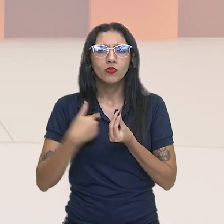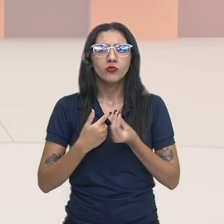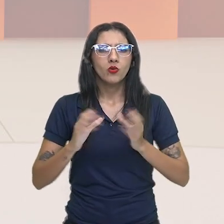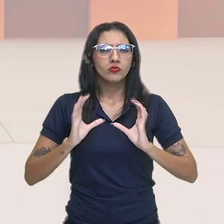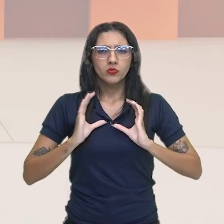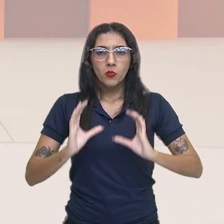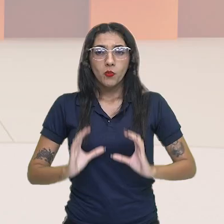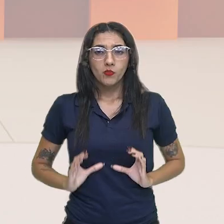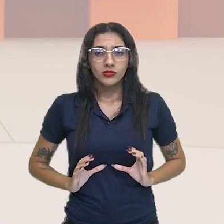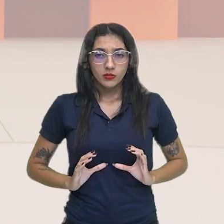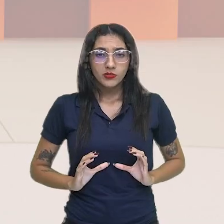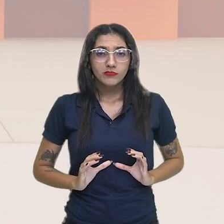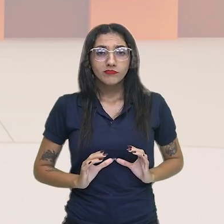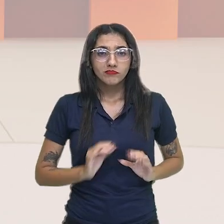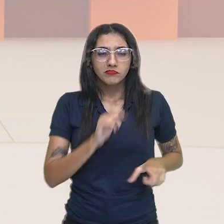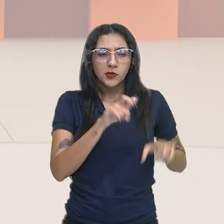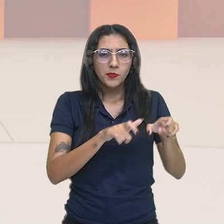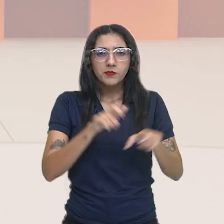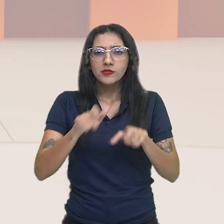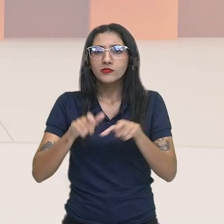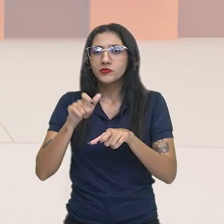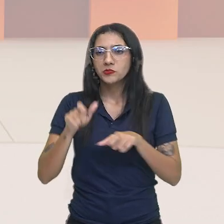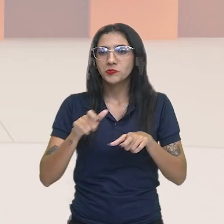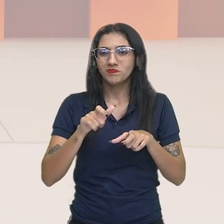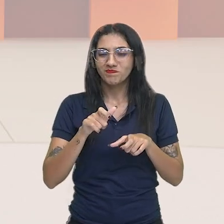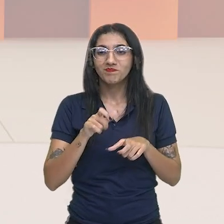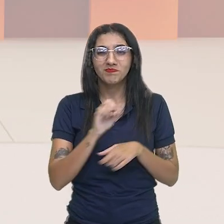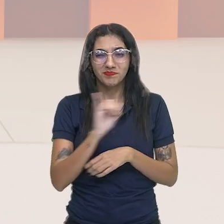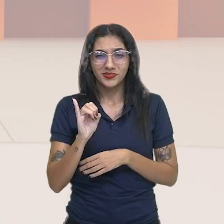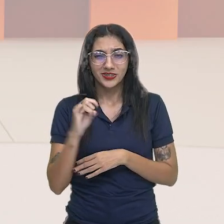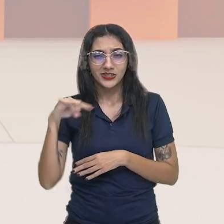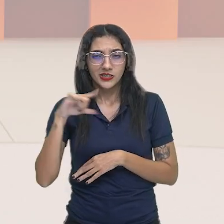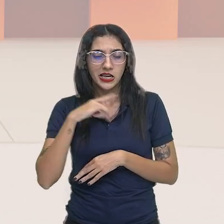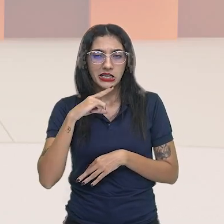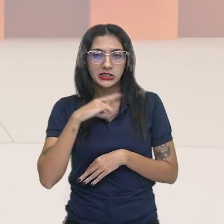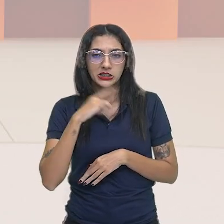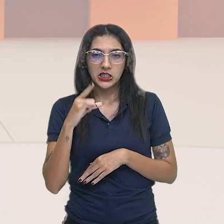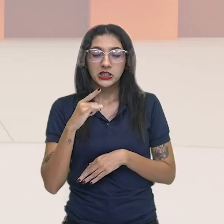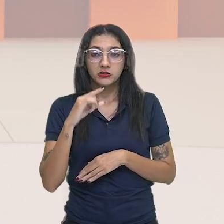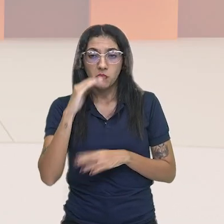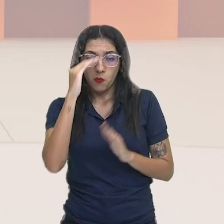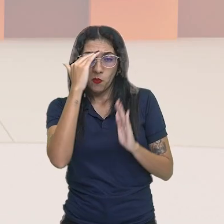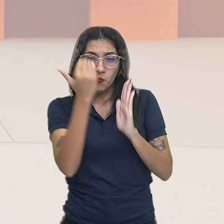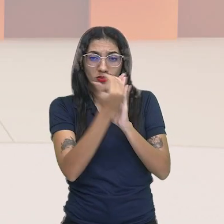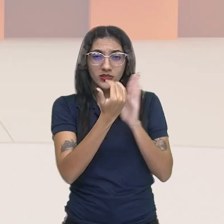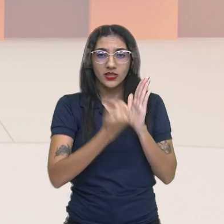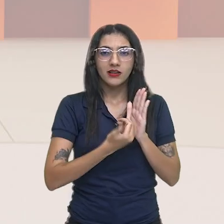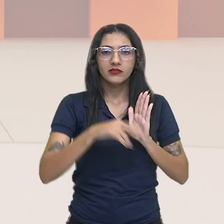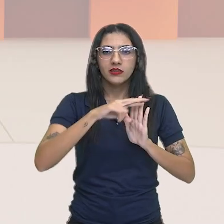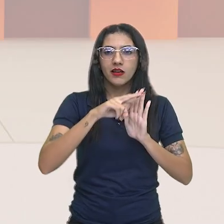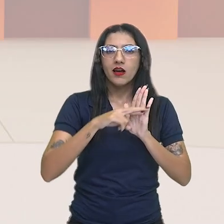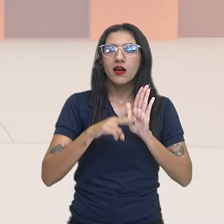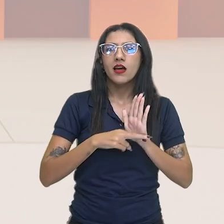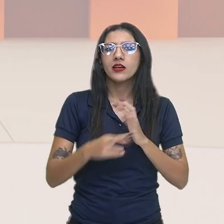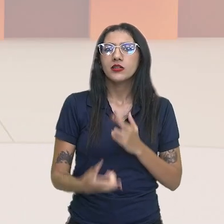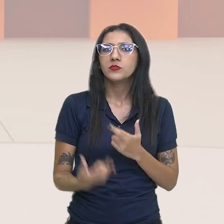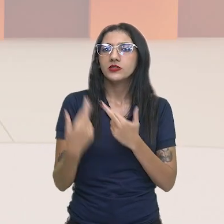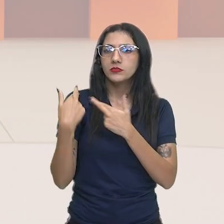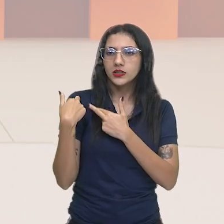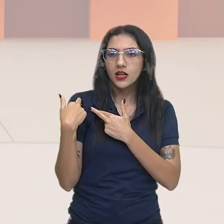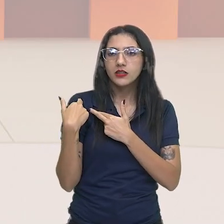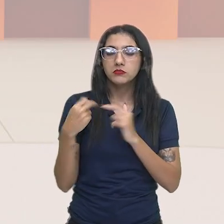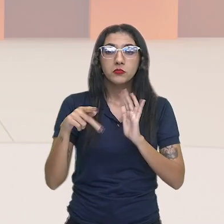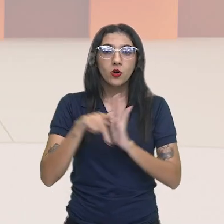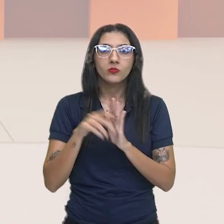de comportamento das pessoas a um conjunto de regras e princípios prescritos e aprovados